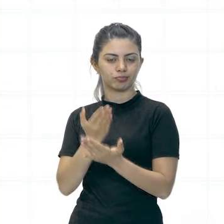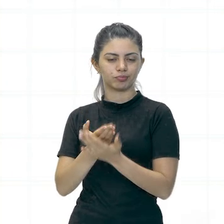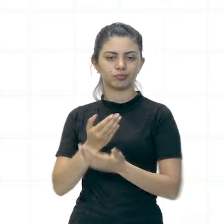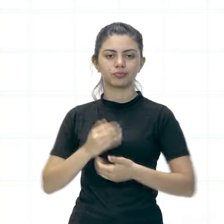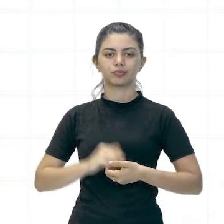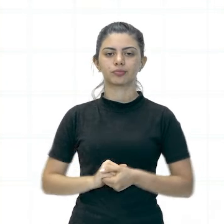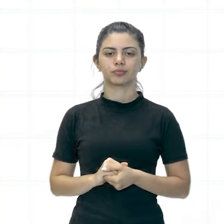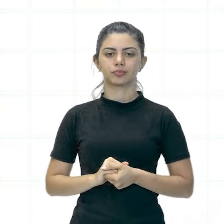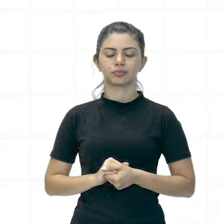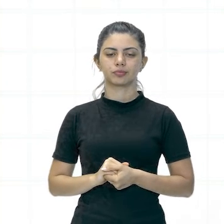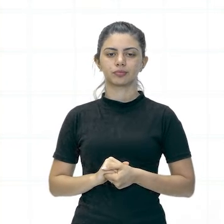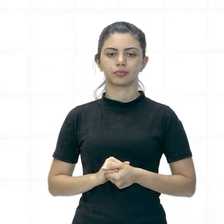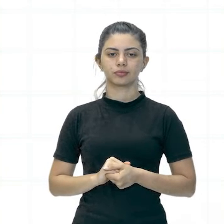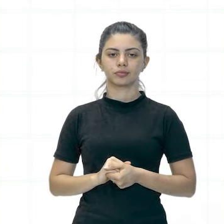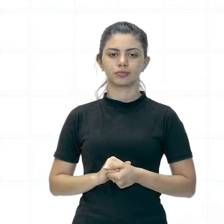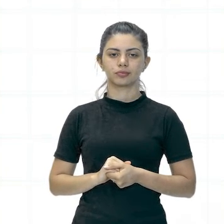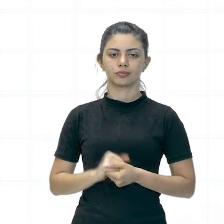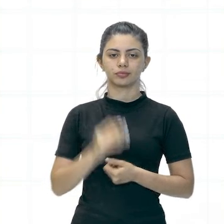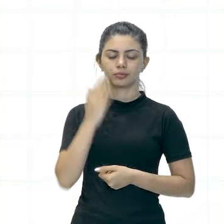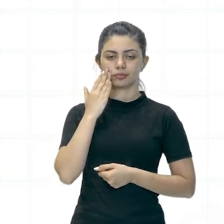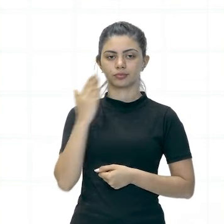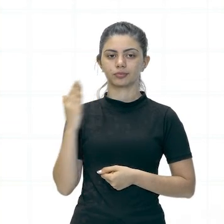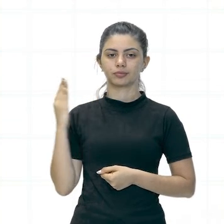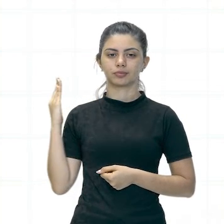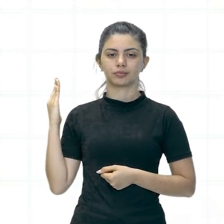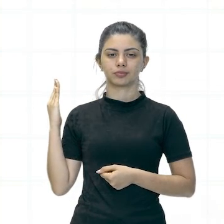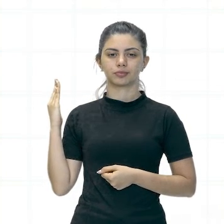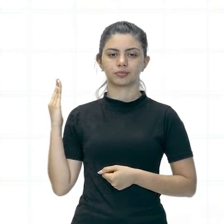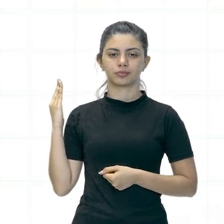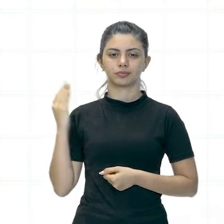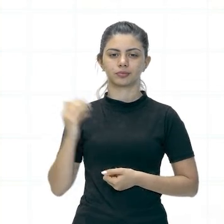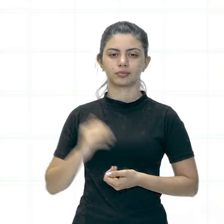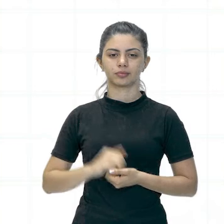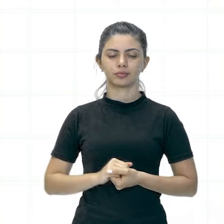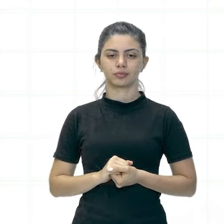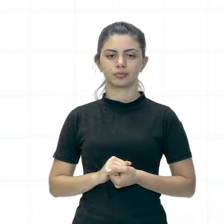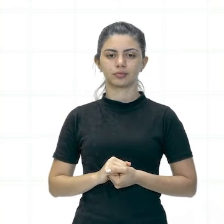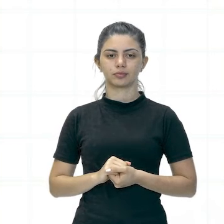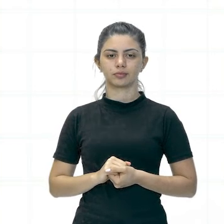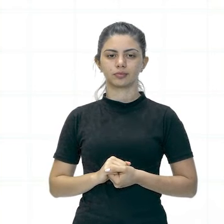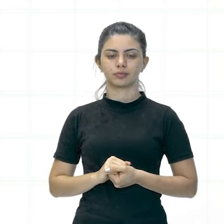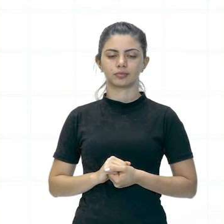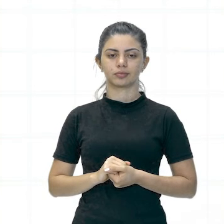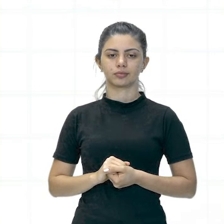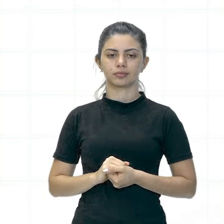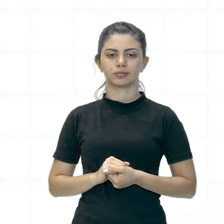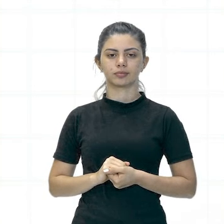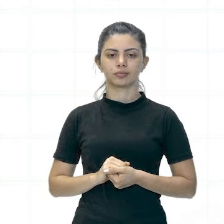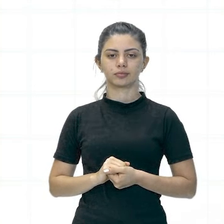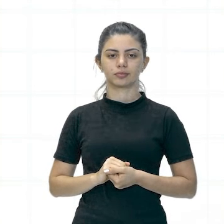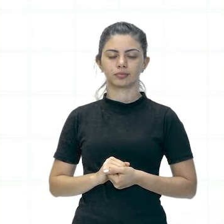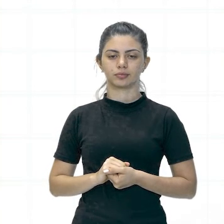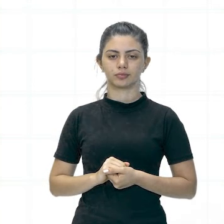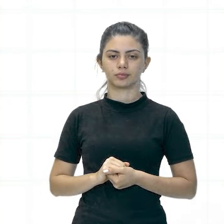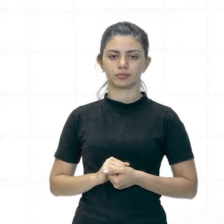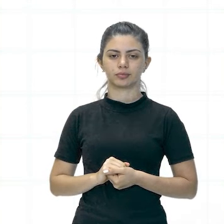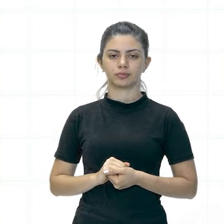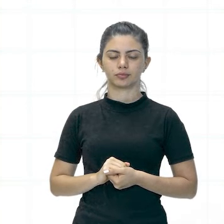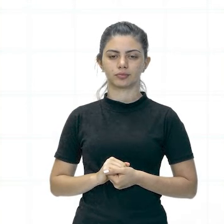que é a forma dele normal, sem o to. I did not study very